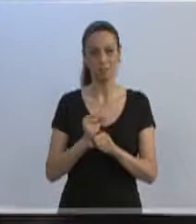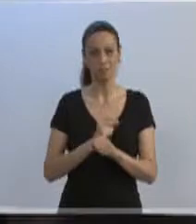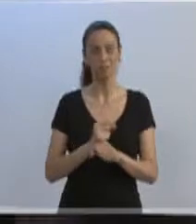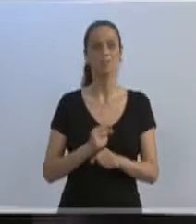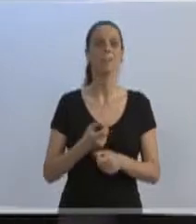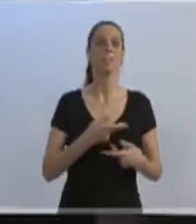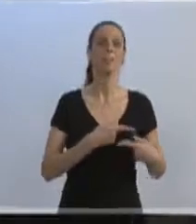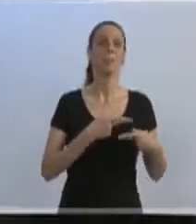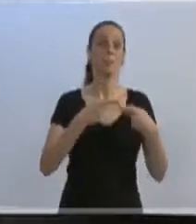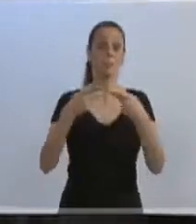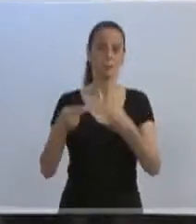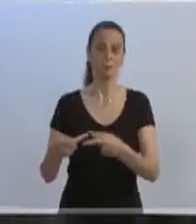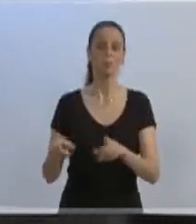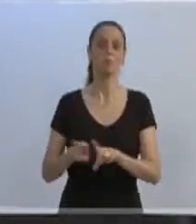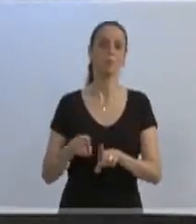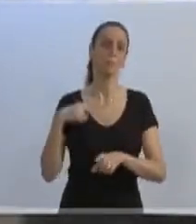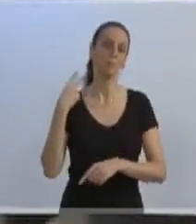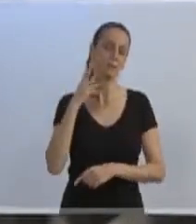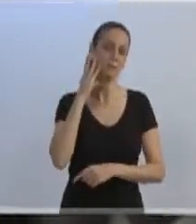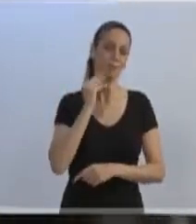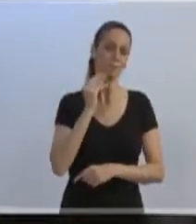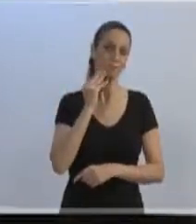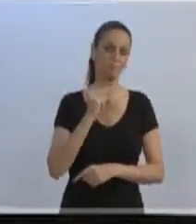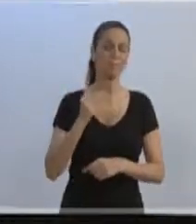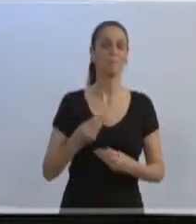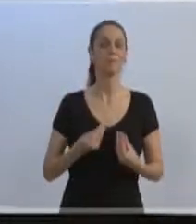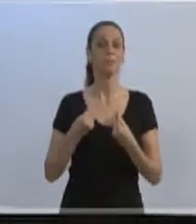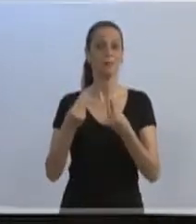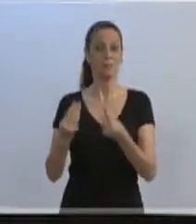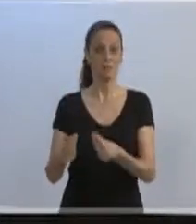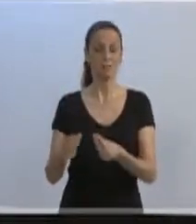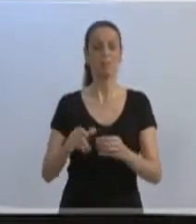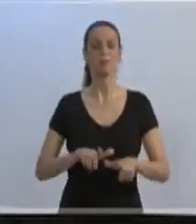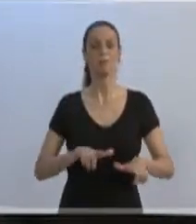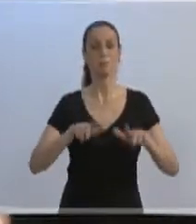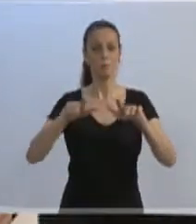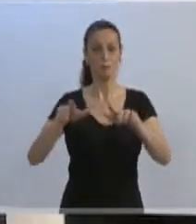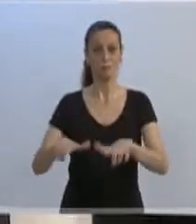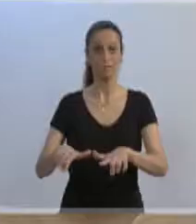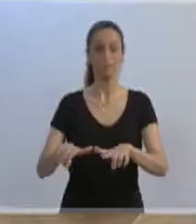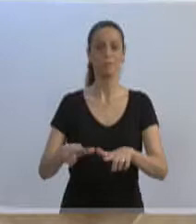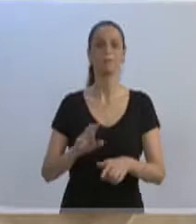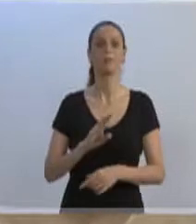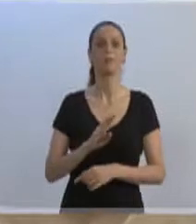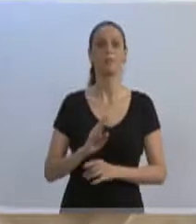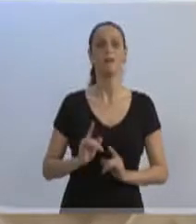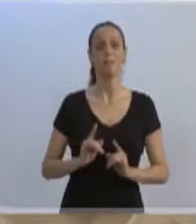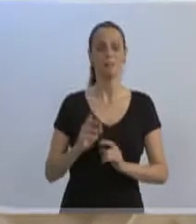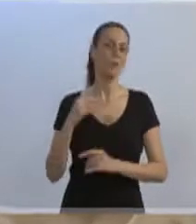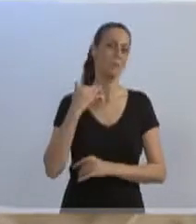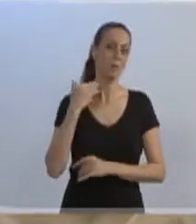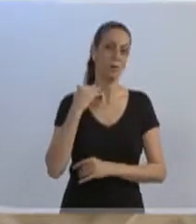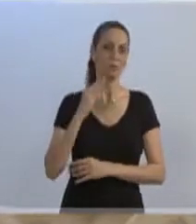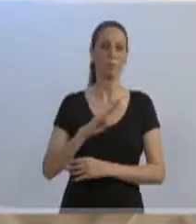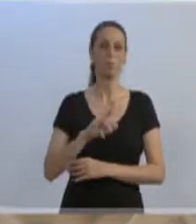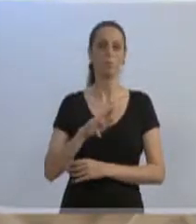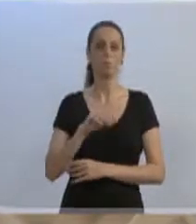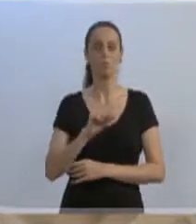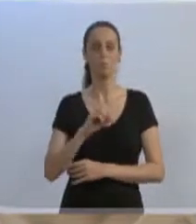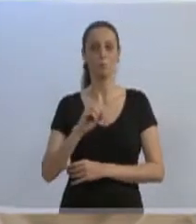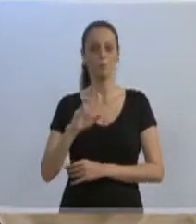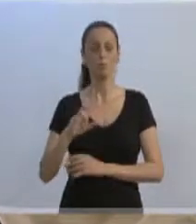vereador e ao vereador gilson para entregar com ele a moção ao blusol e diante de todos aqueles que